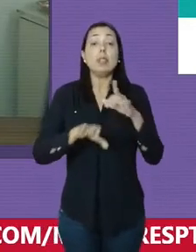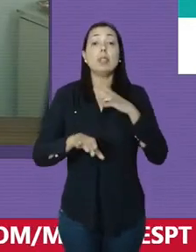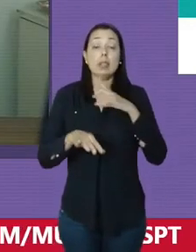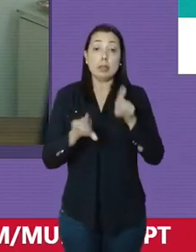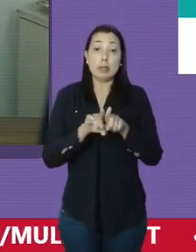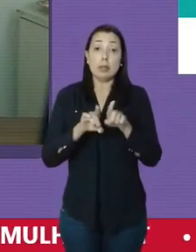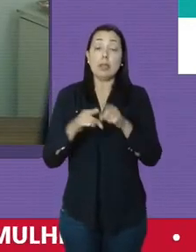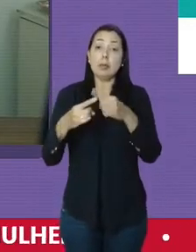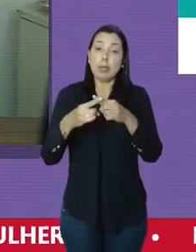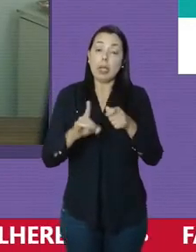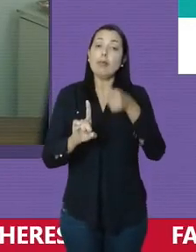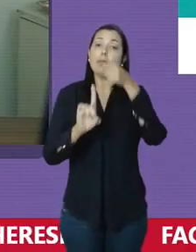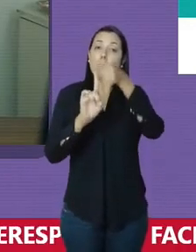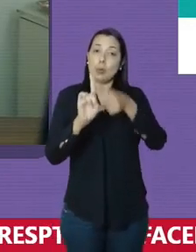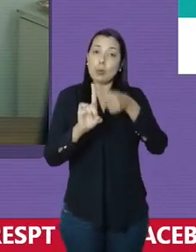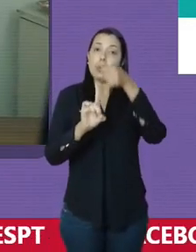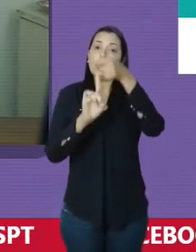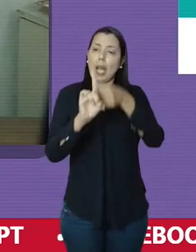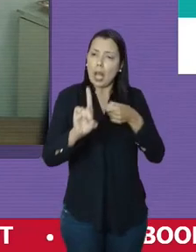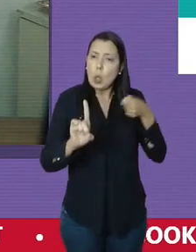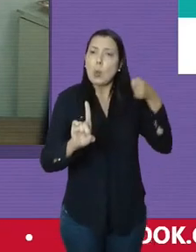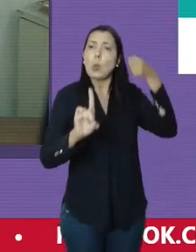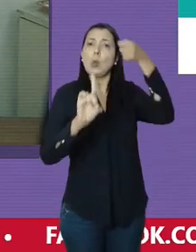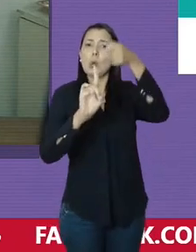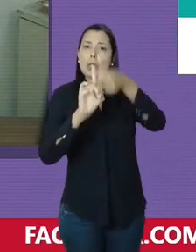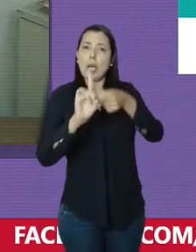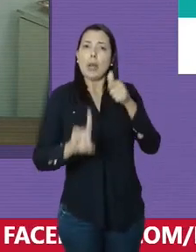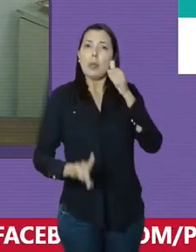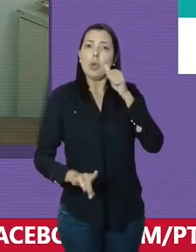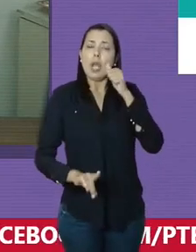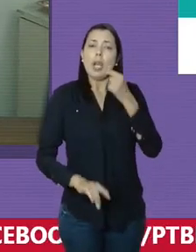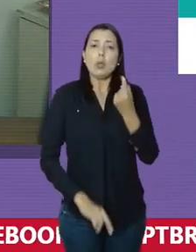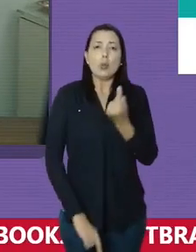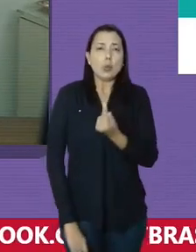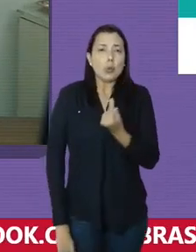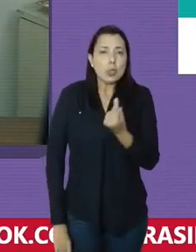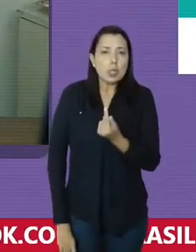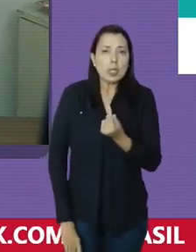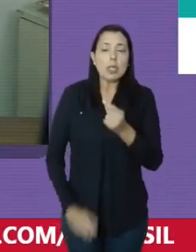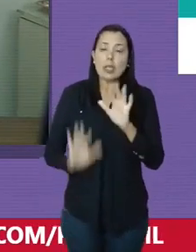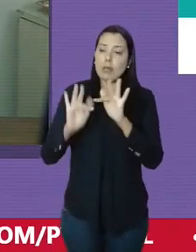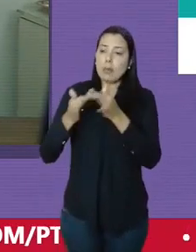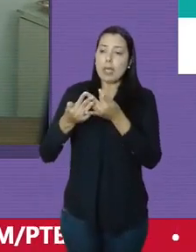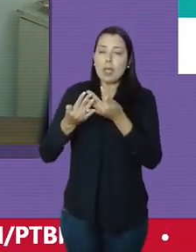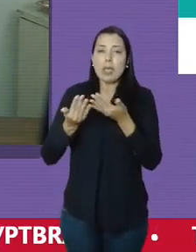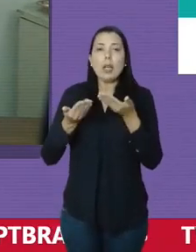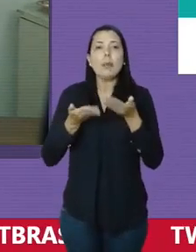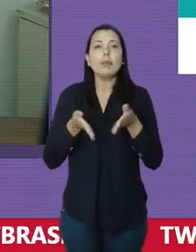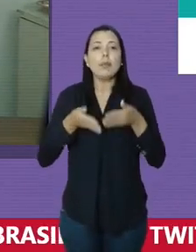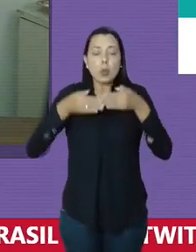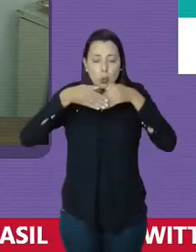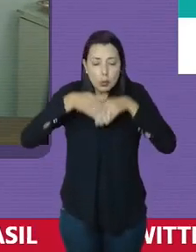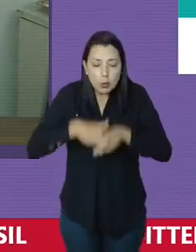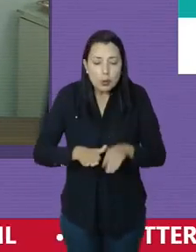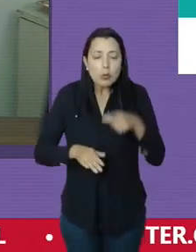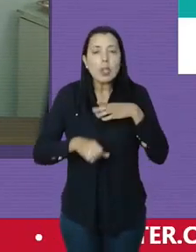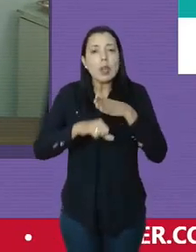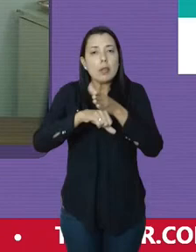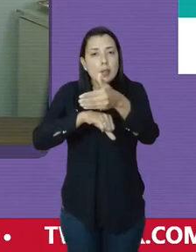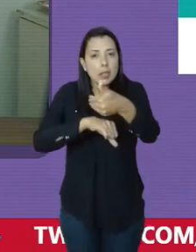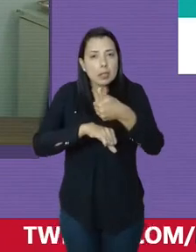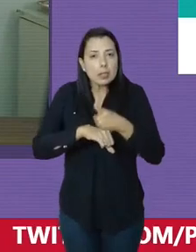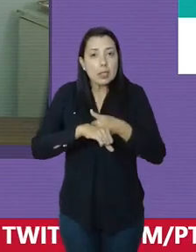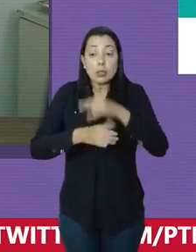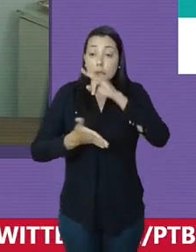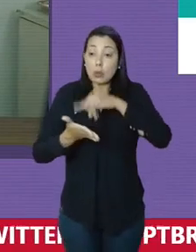tiveram por quem lutar. Lutaram pela mãe solteira e pelas famílias humildes que tiveram acesso e